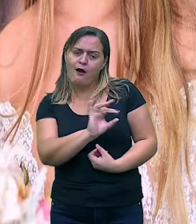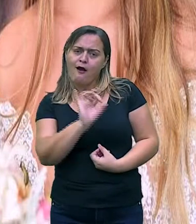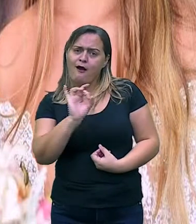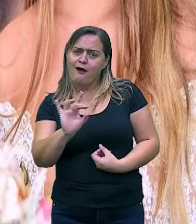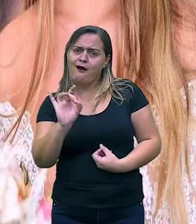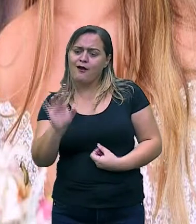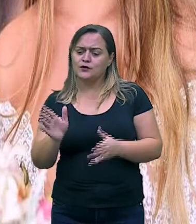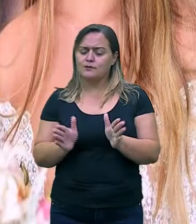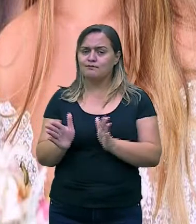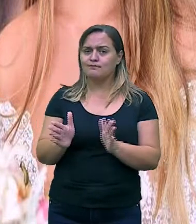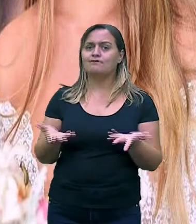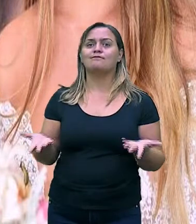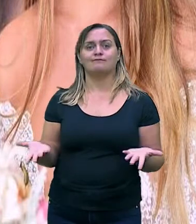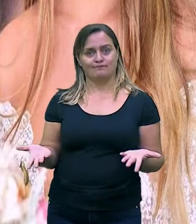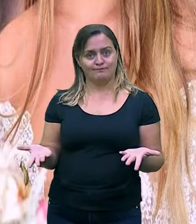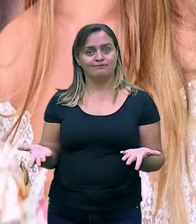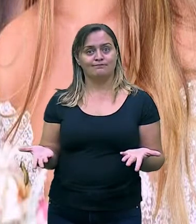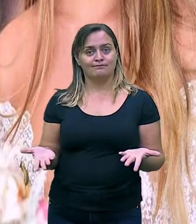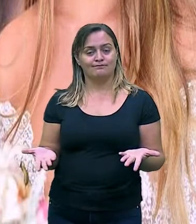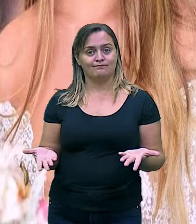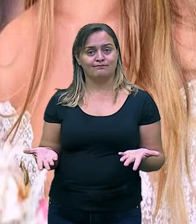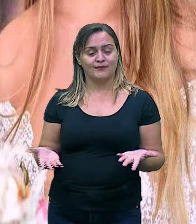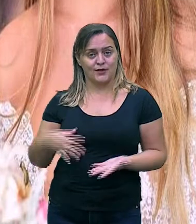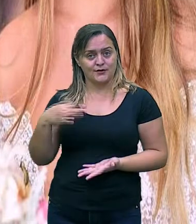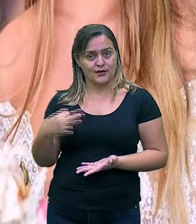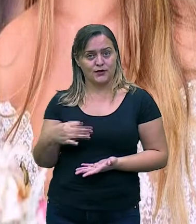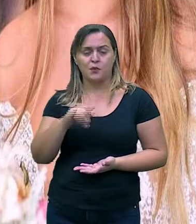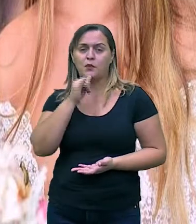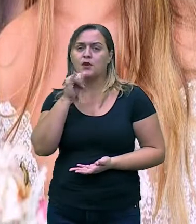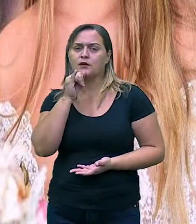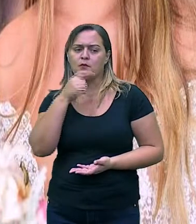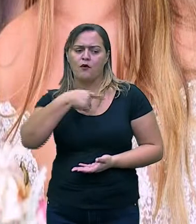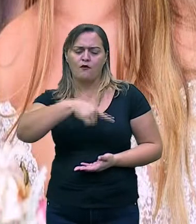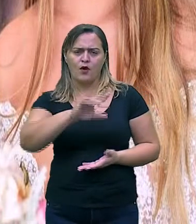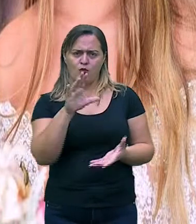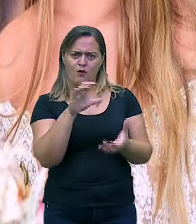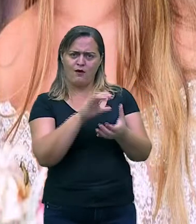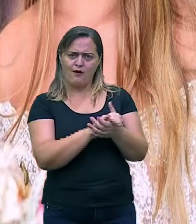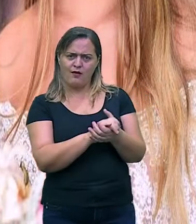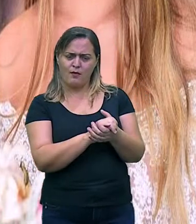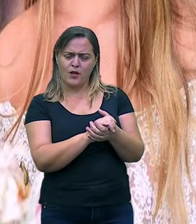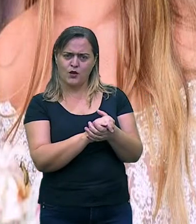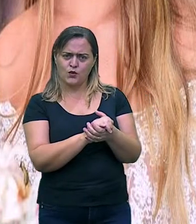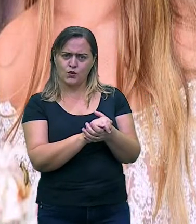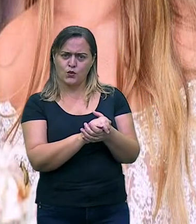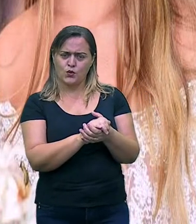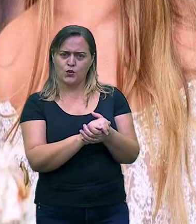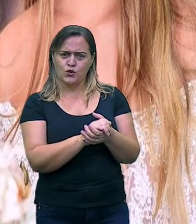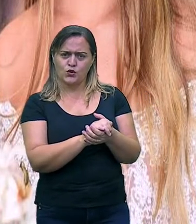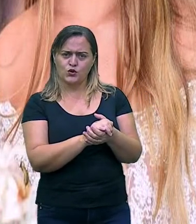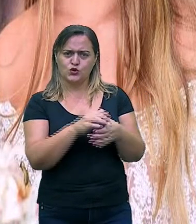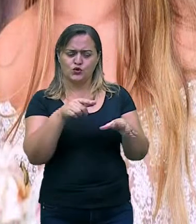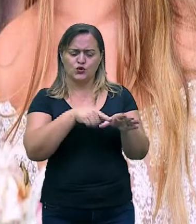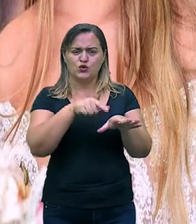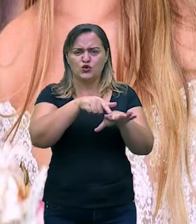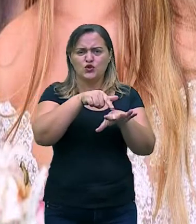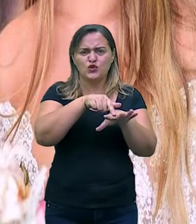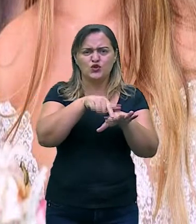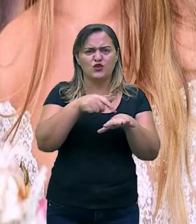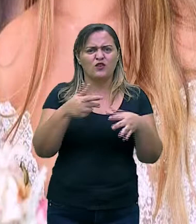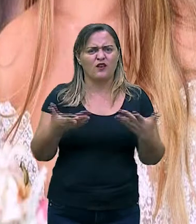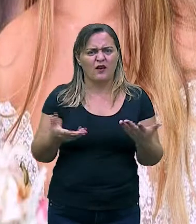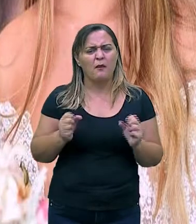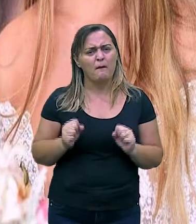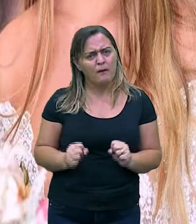Exemplo, não é comum ir a um casamento usando bermuda e chinelo, como também não